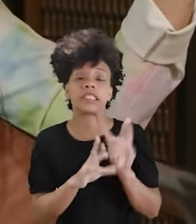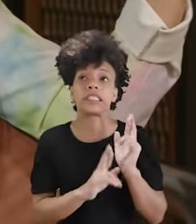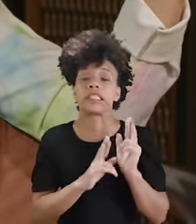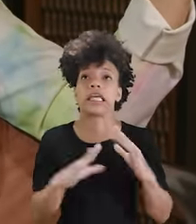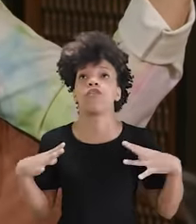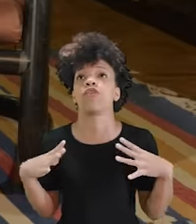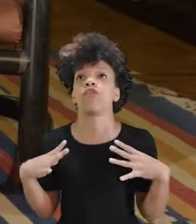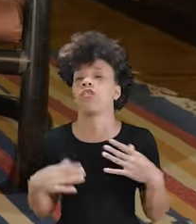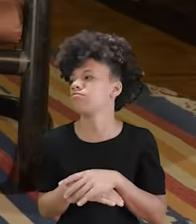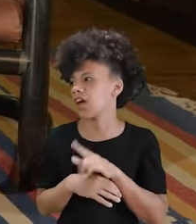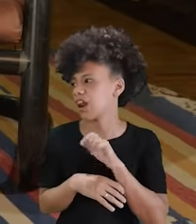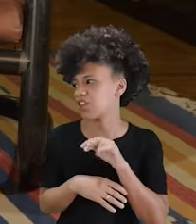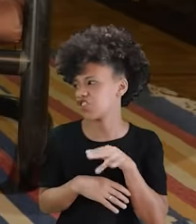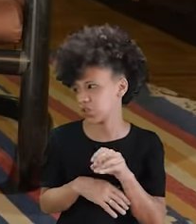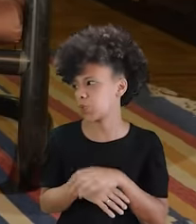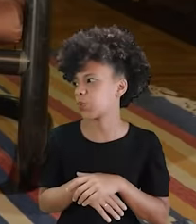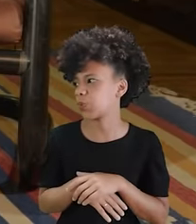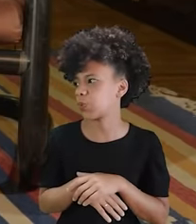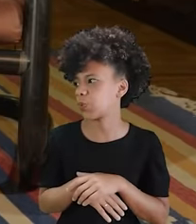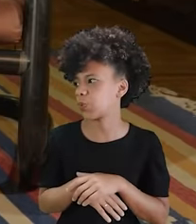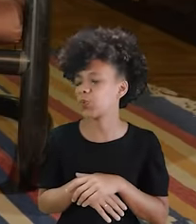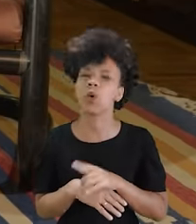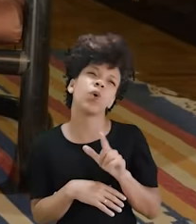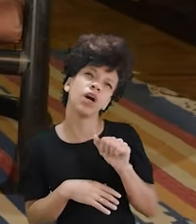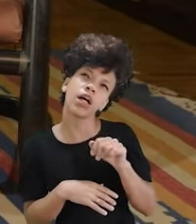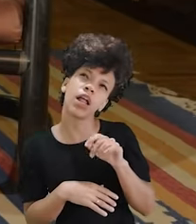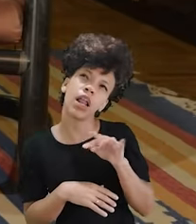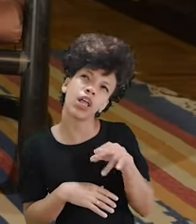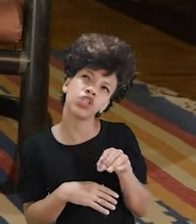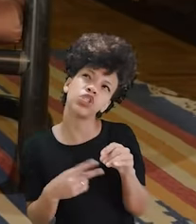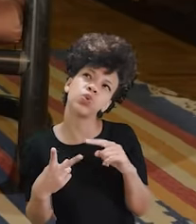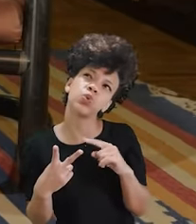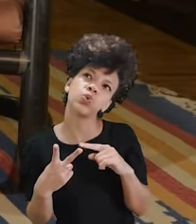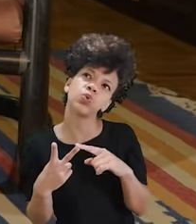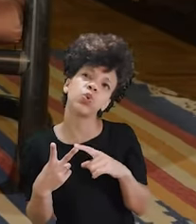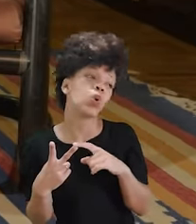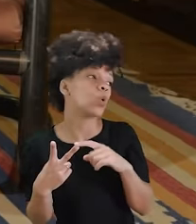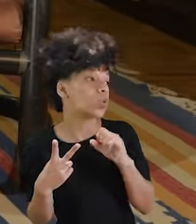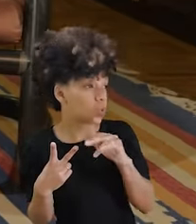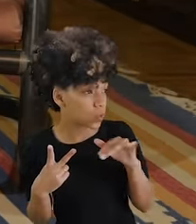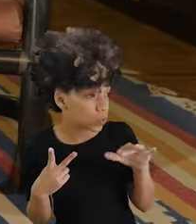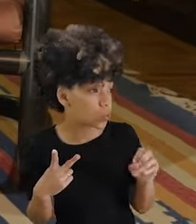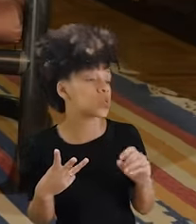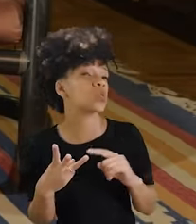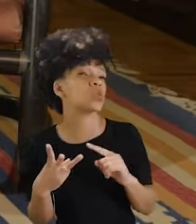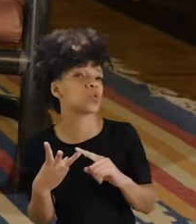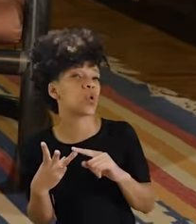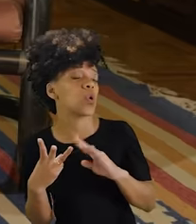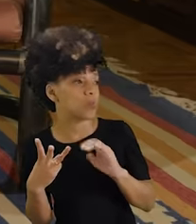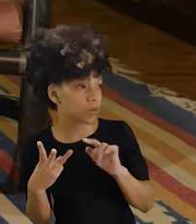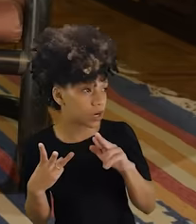vê a hora de ir tá de folga hoje brumar Colatina Latino os russos